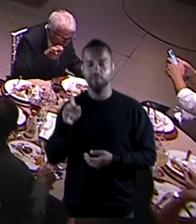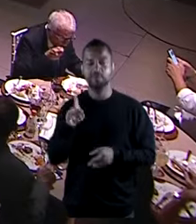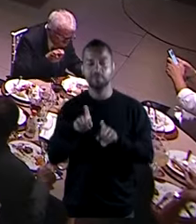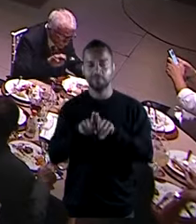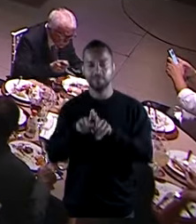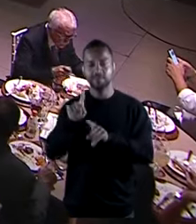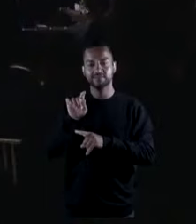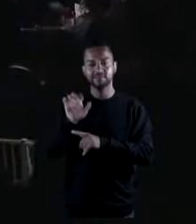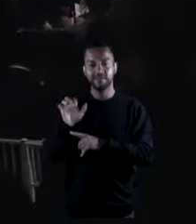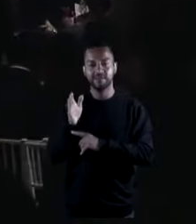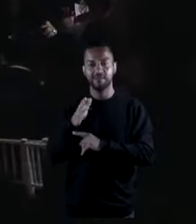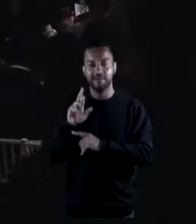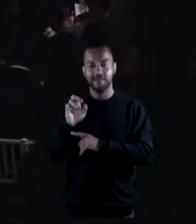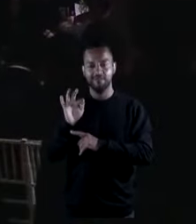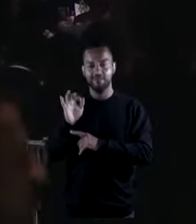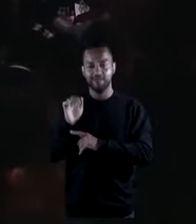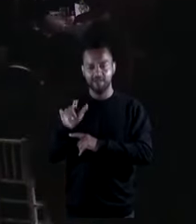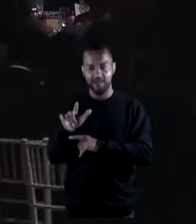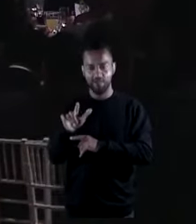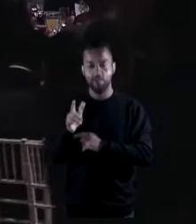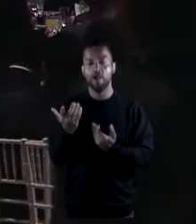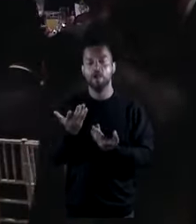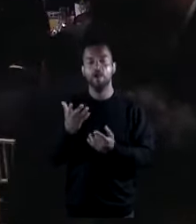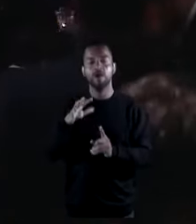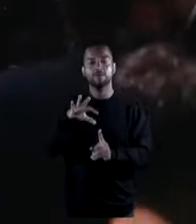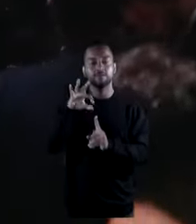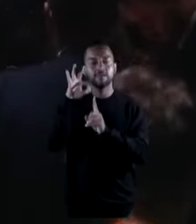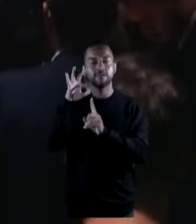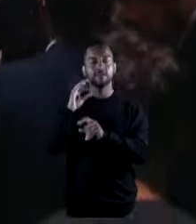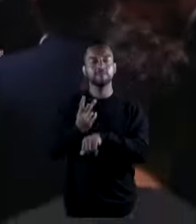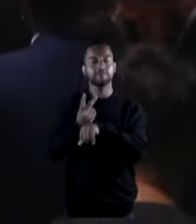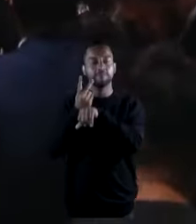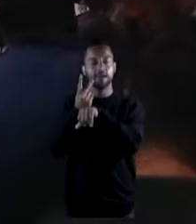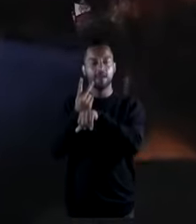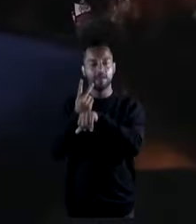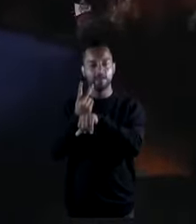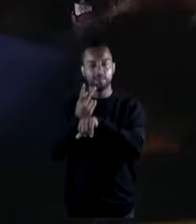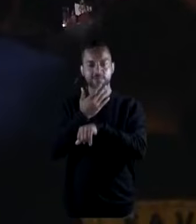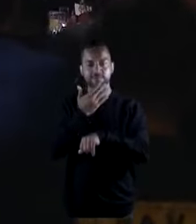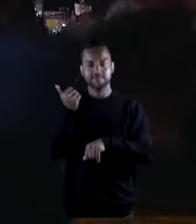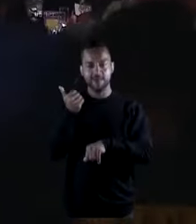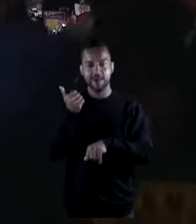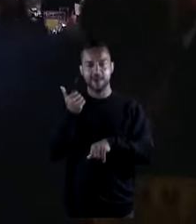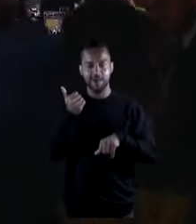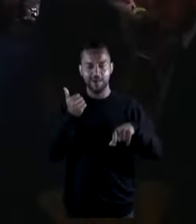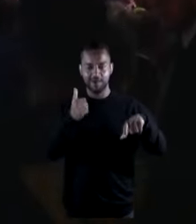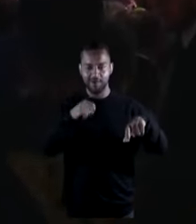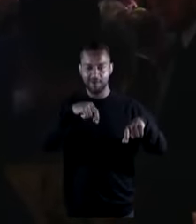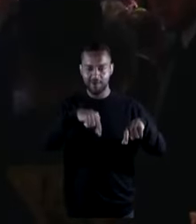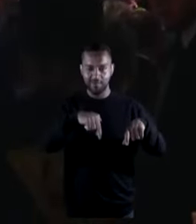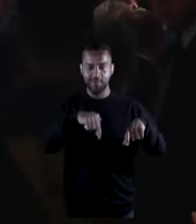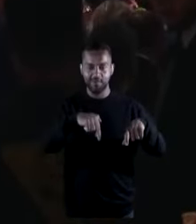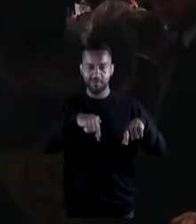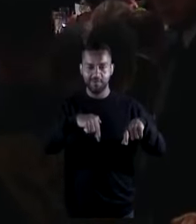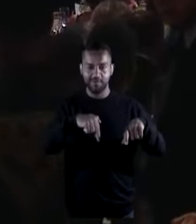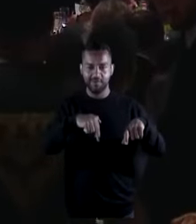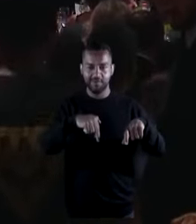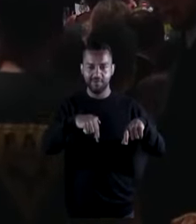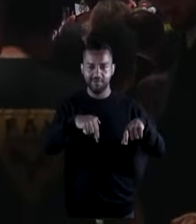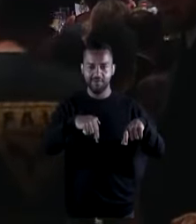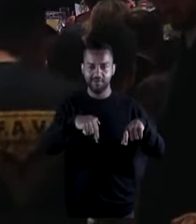Rafael. Vamos lá, quem leva o troféu, o primeiro de melhor meio campo do Esportes da Sorte, do Paulistão